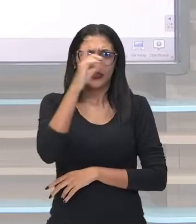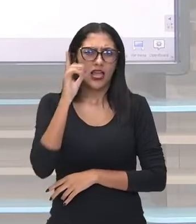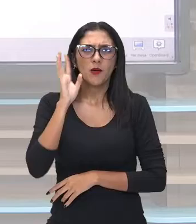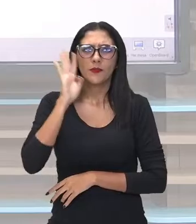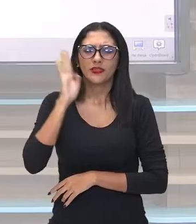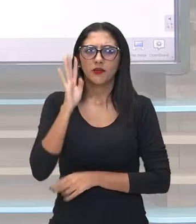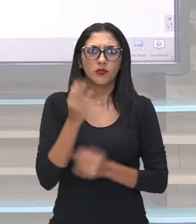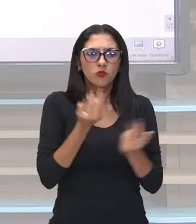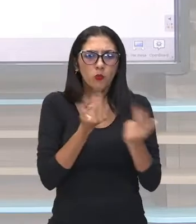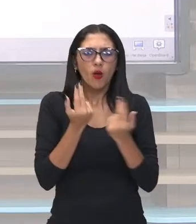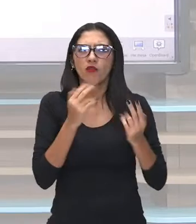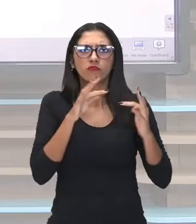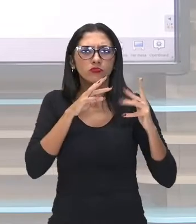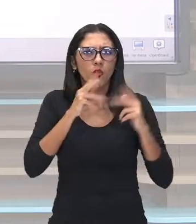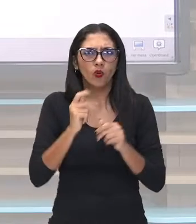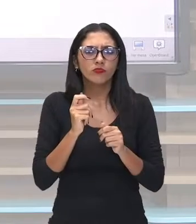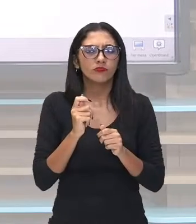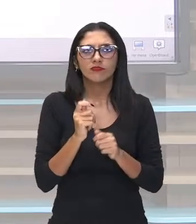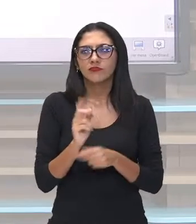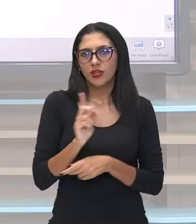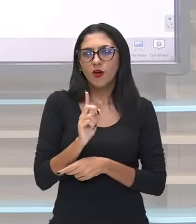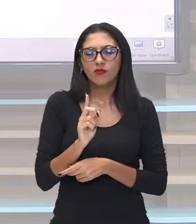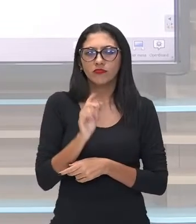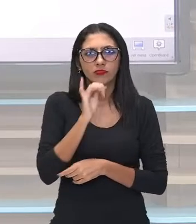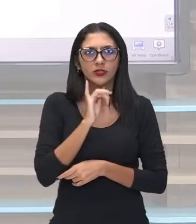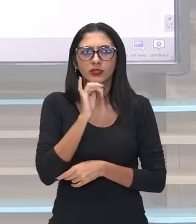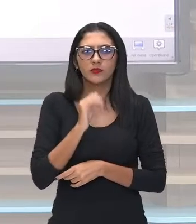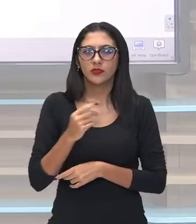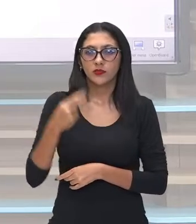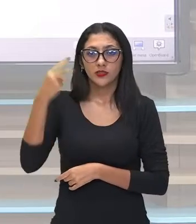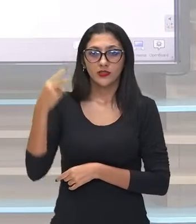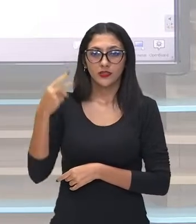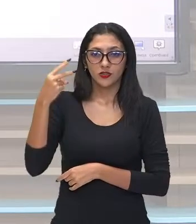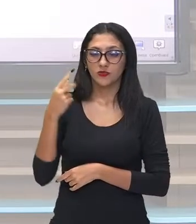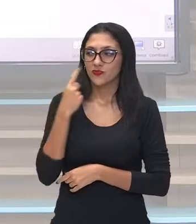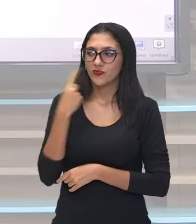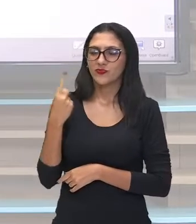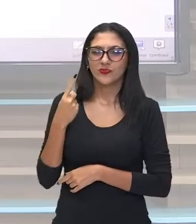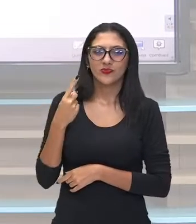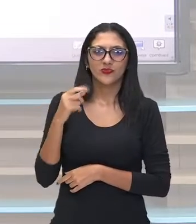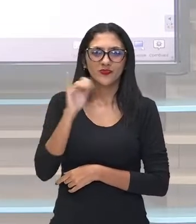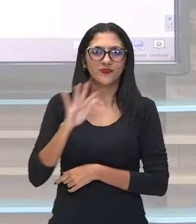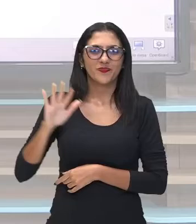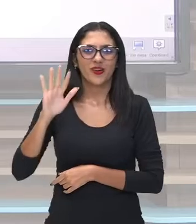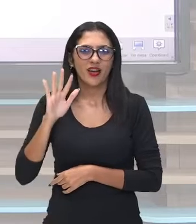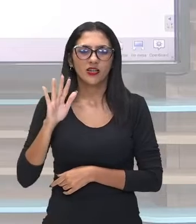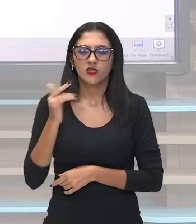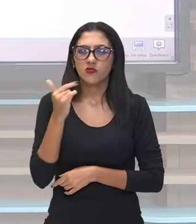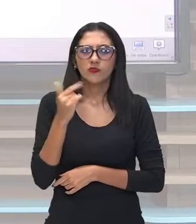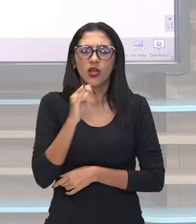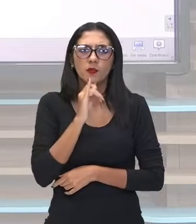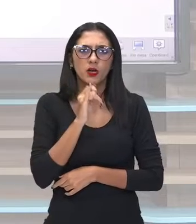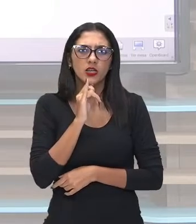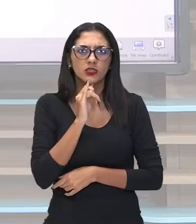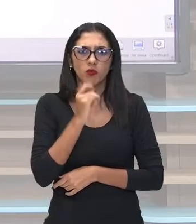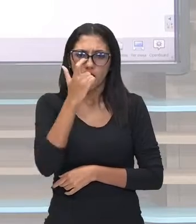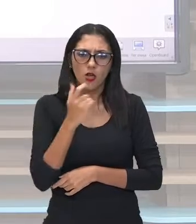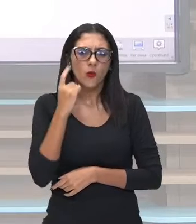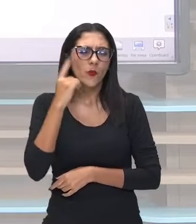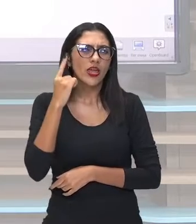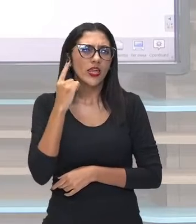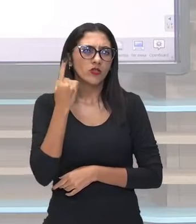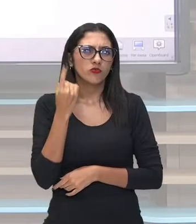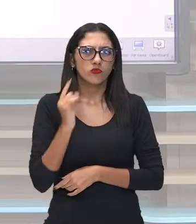né? Observar essas duas situações e achar uma coisa e o meu colega passar lá e